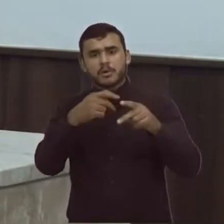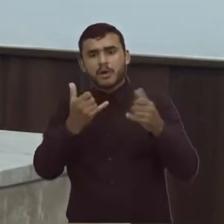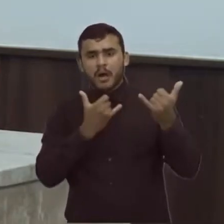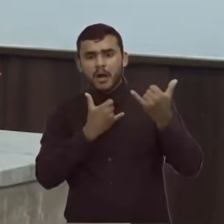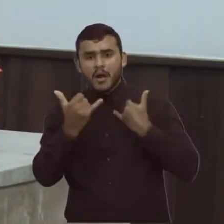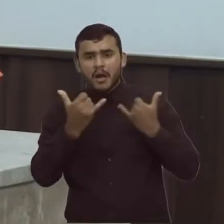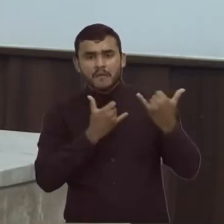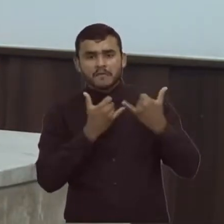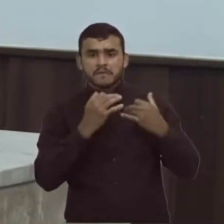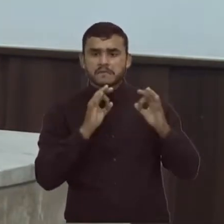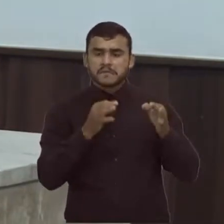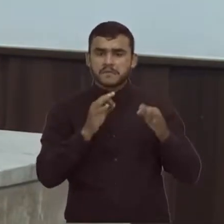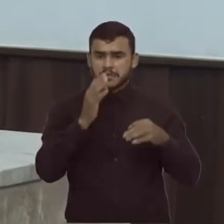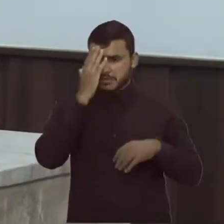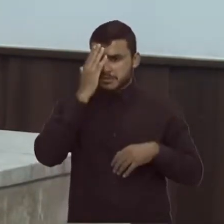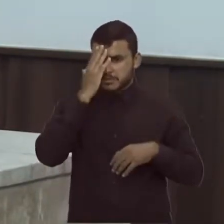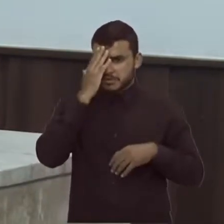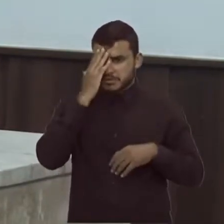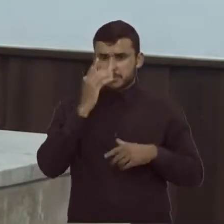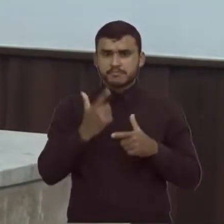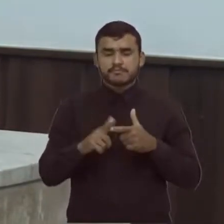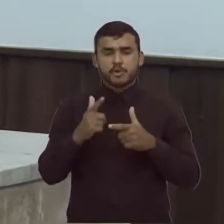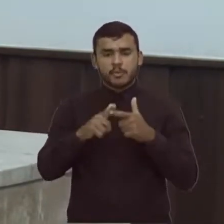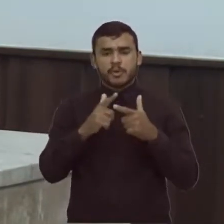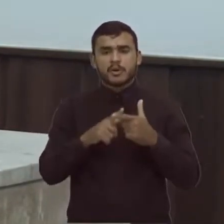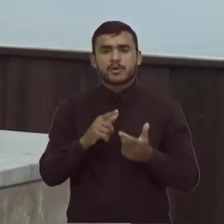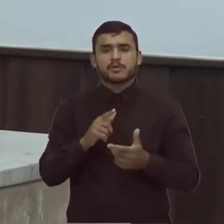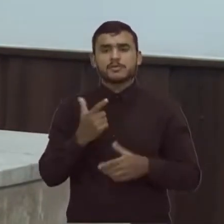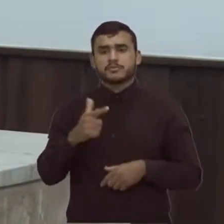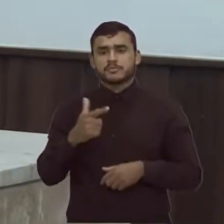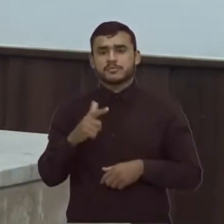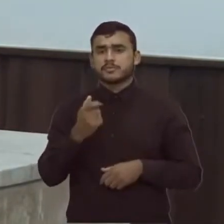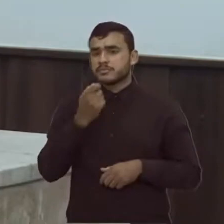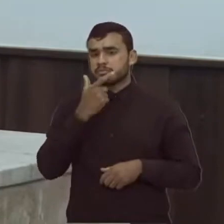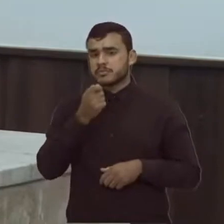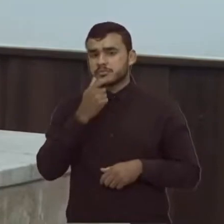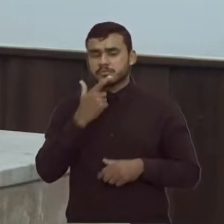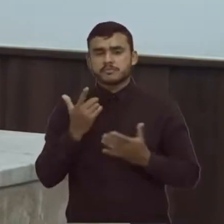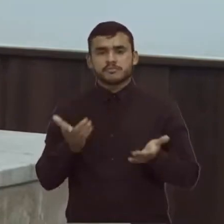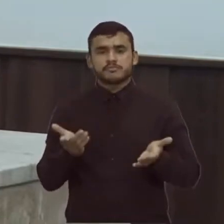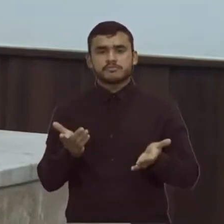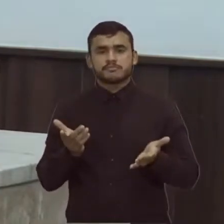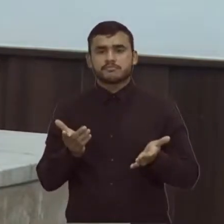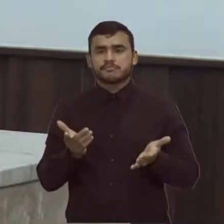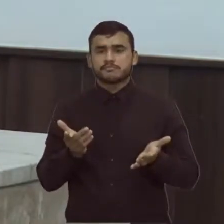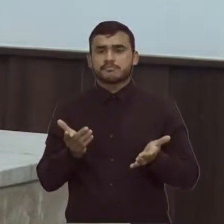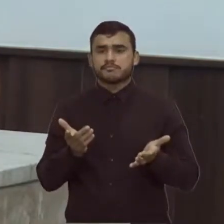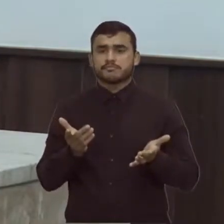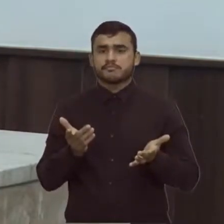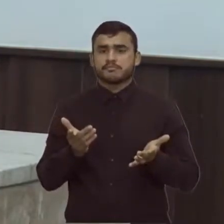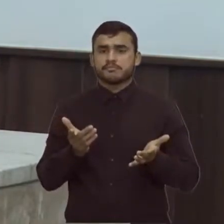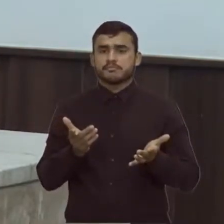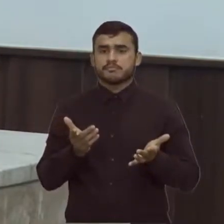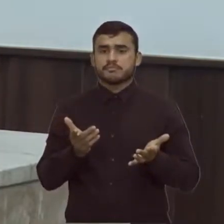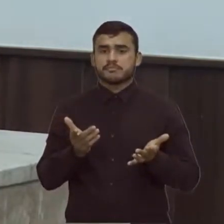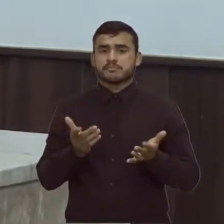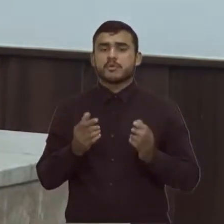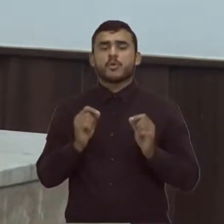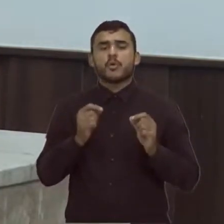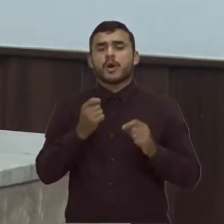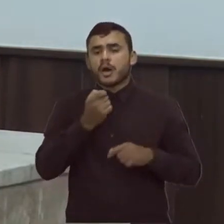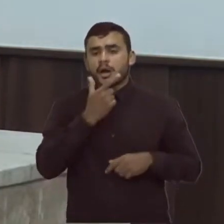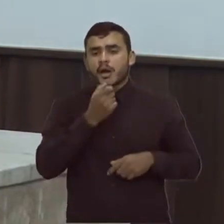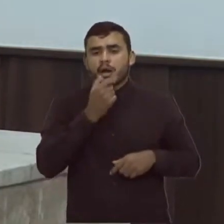o meu povo e eu vi que não tem não tem remédio não tem medicamento não tem é remédio medicamento que eu quero dizer o